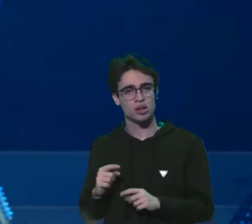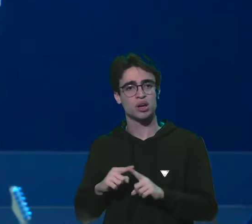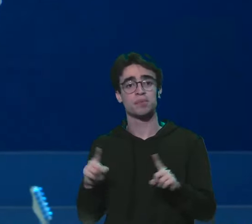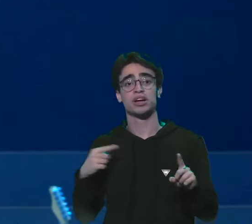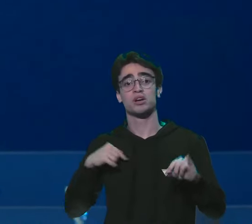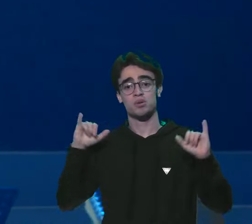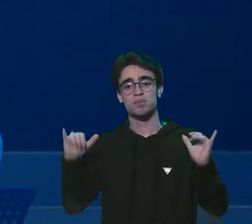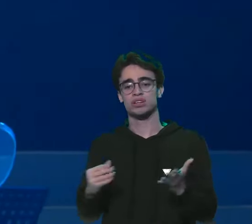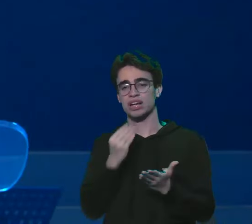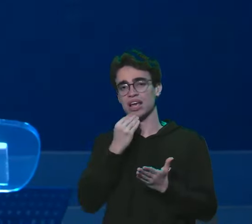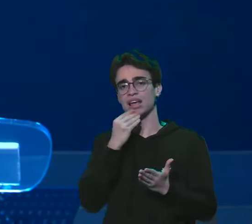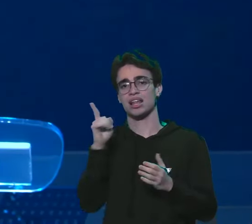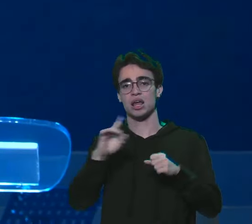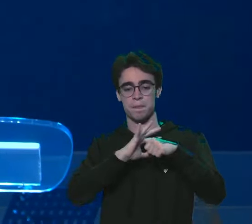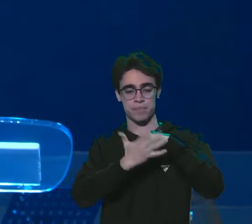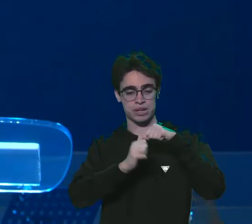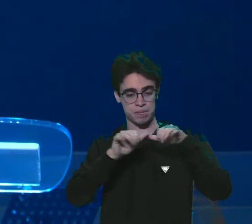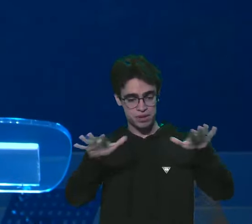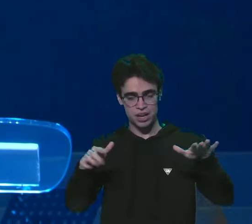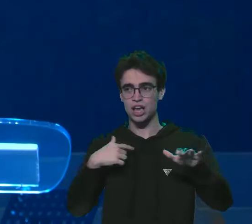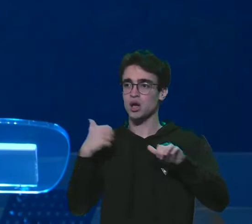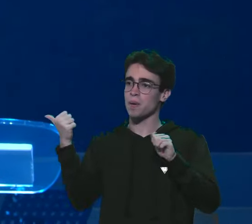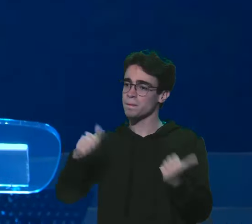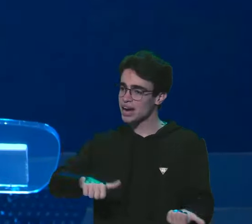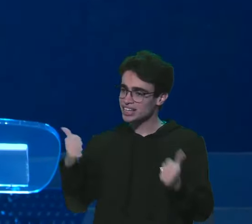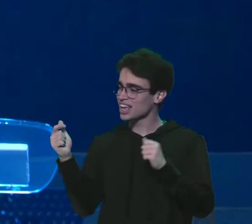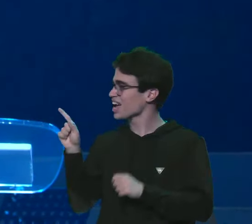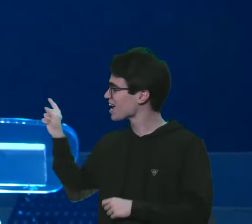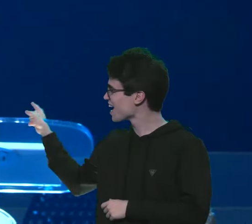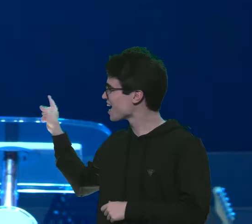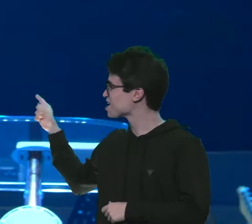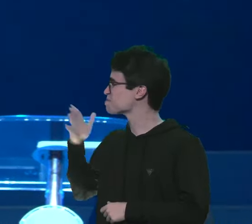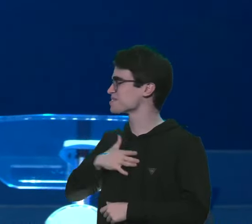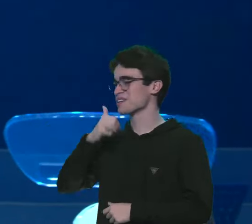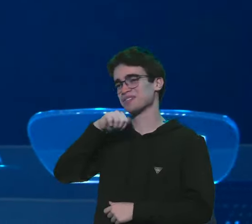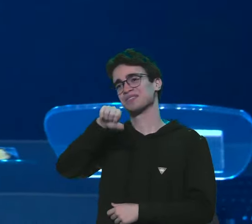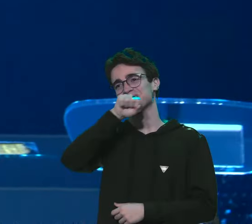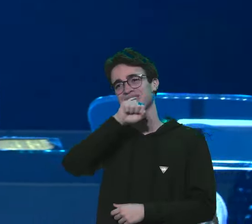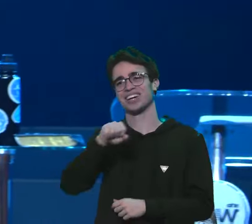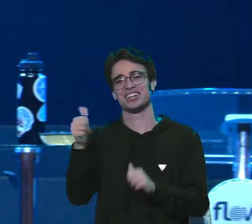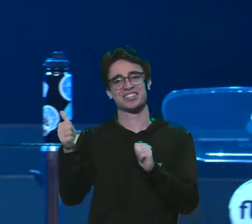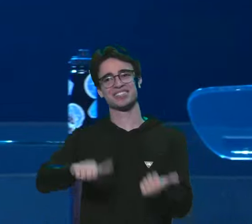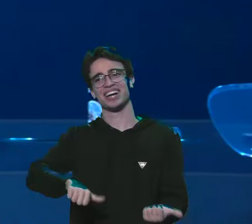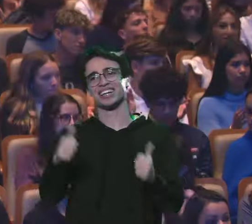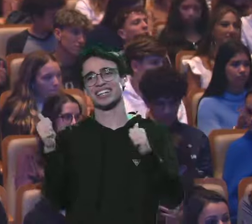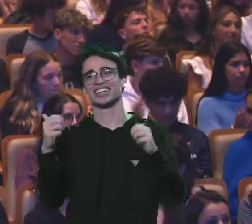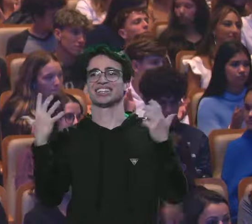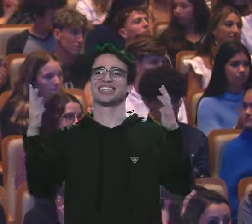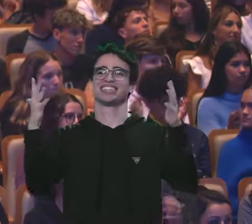privilégio de, na pandemia, batizar a minha mãe aqui, ó. Você pode dar uma glória a Deus?